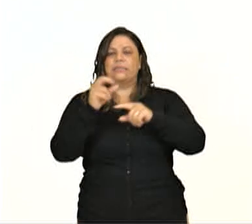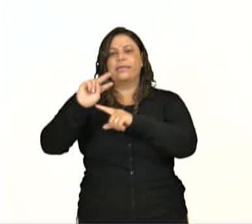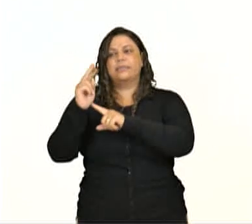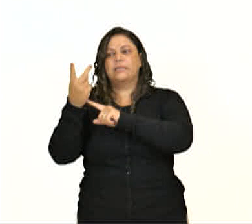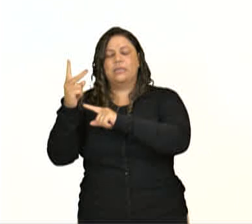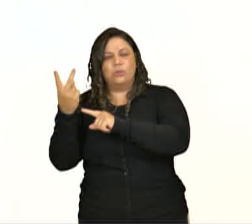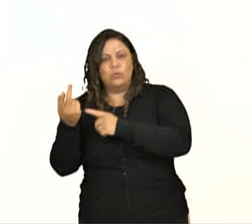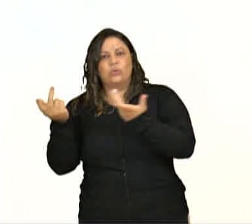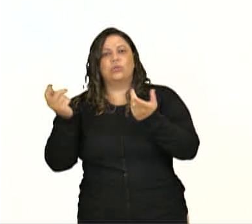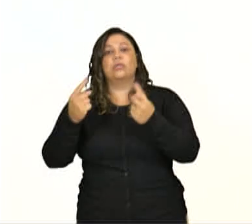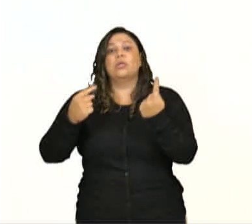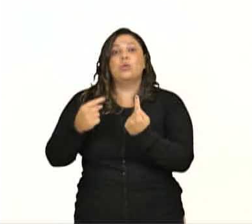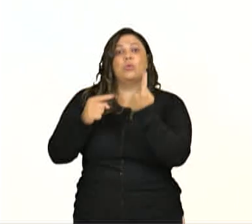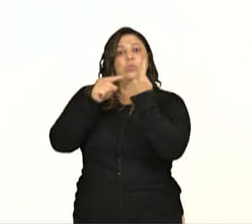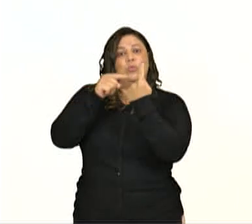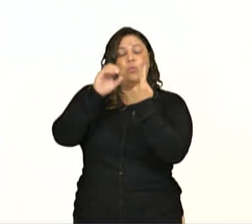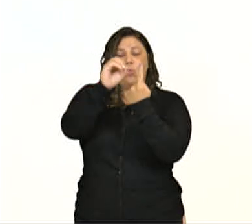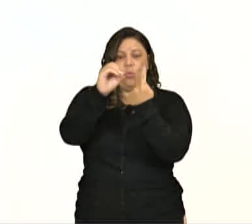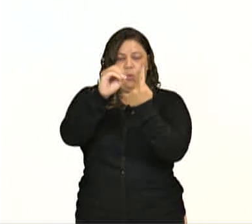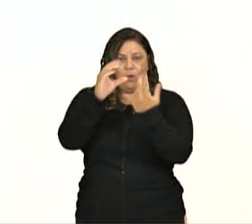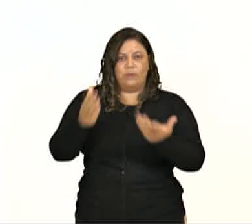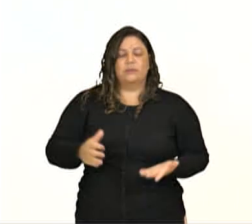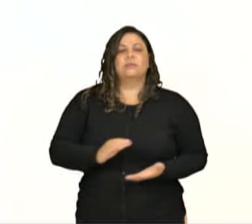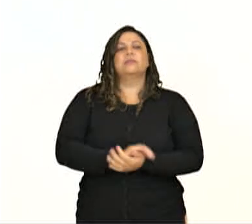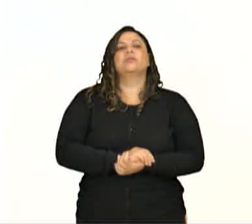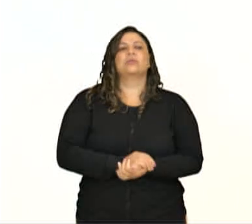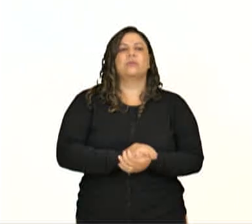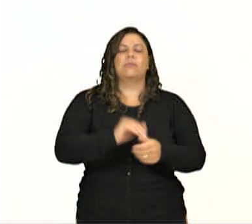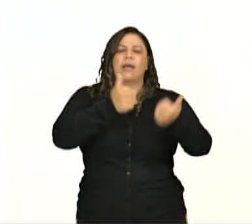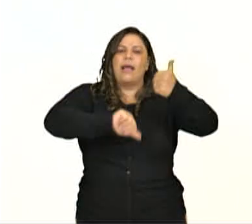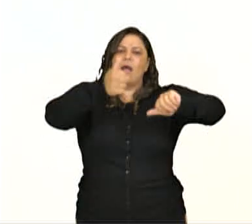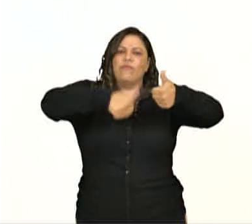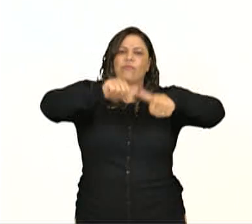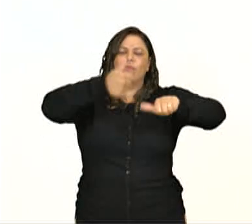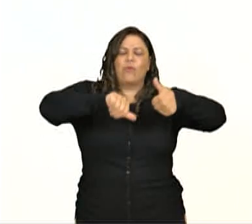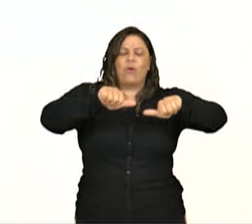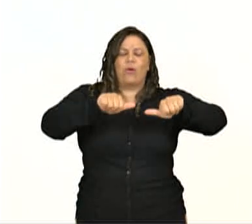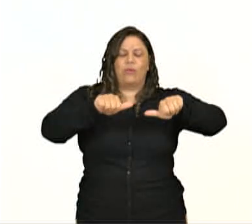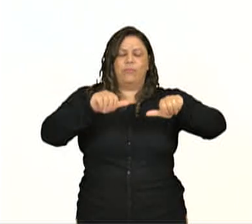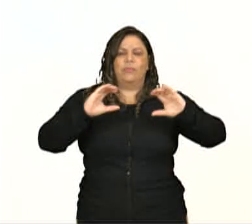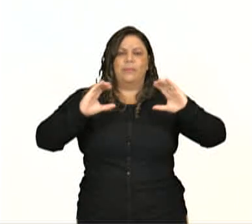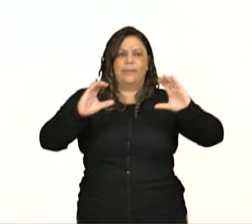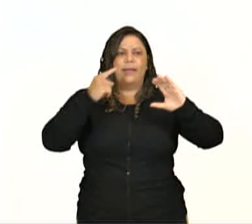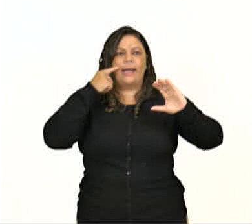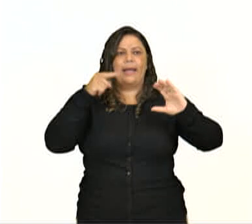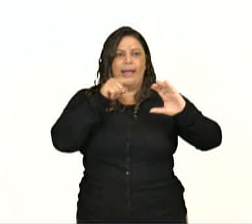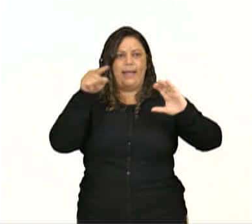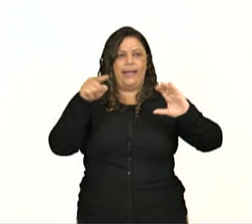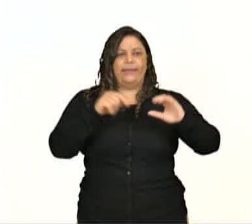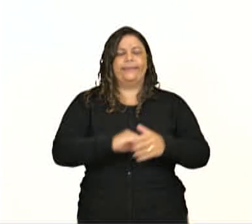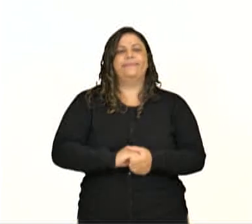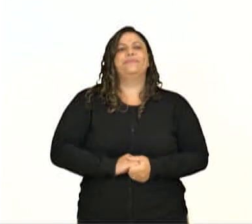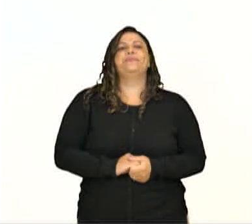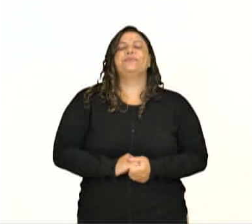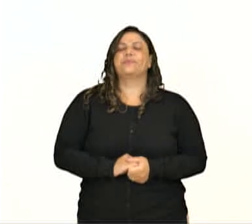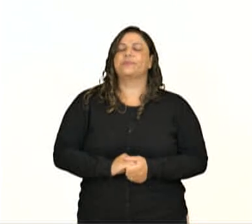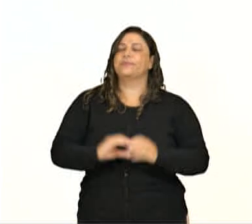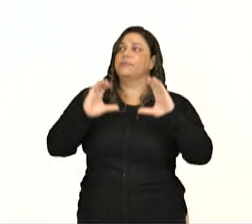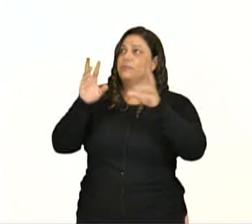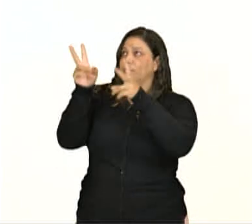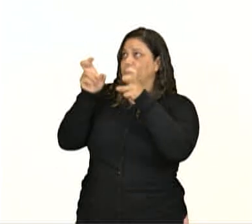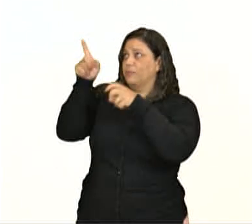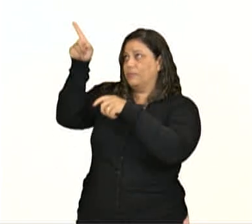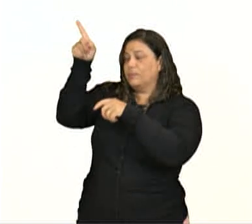hidrogênios e 1 de oxigênio. A fórmula molecular é C2H6O. A partir do